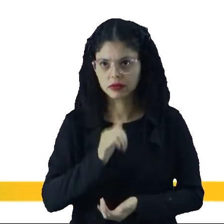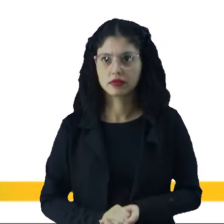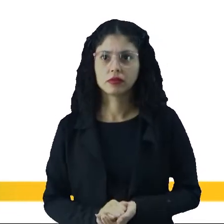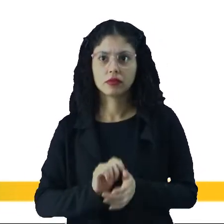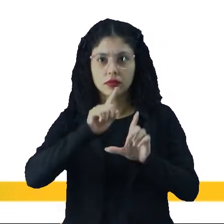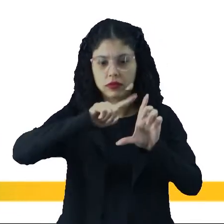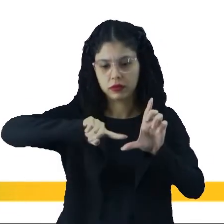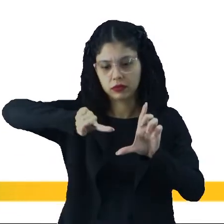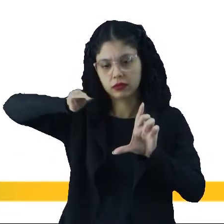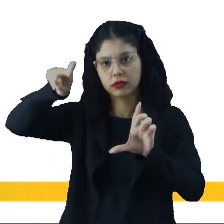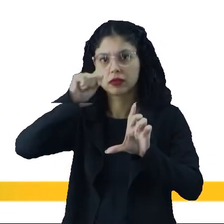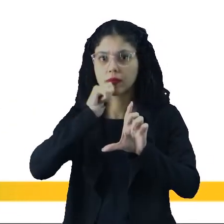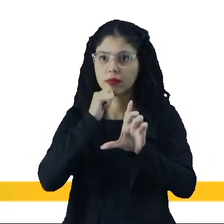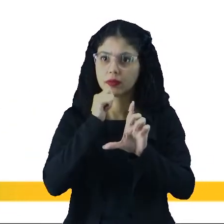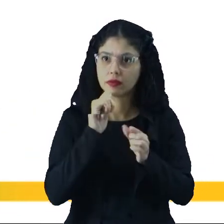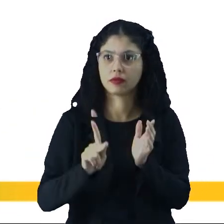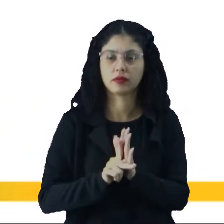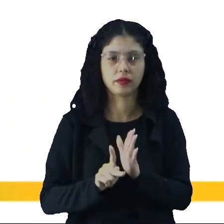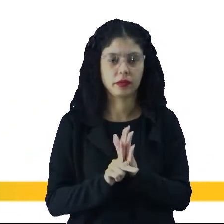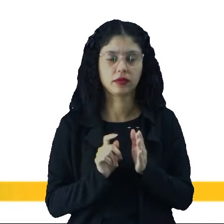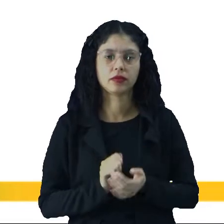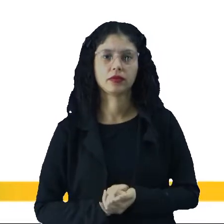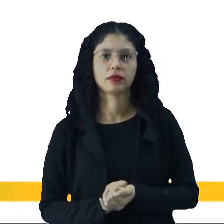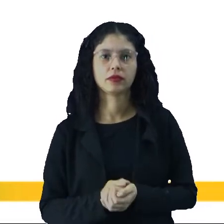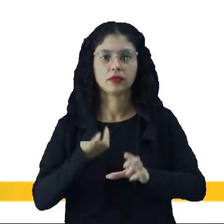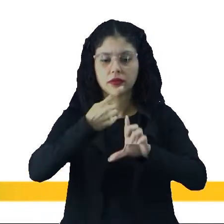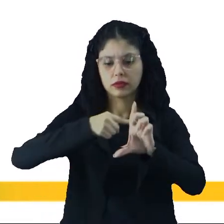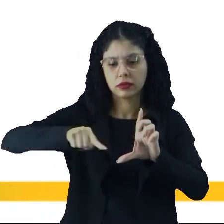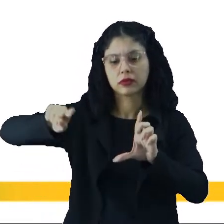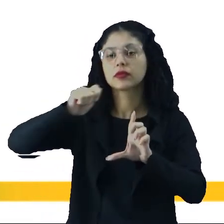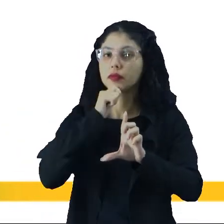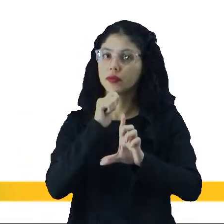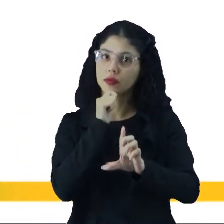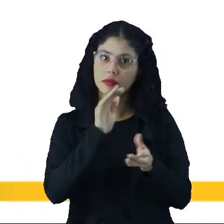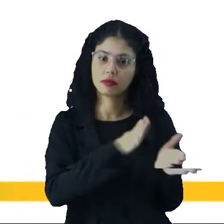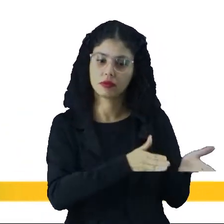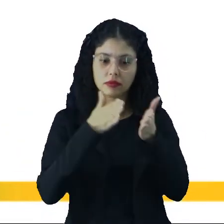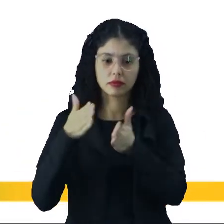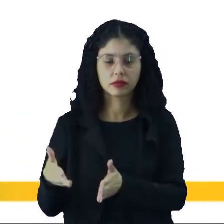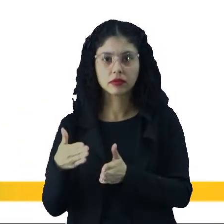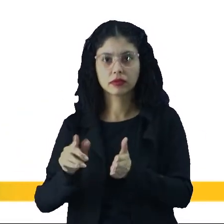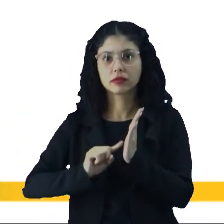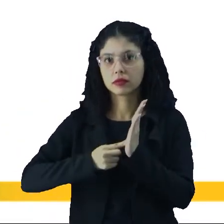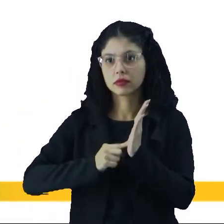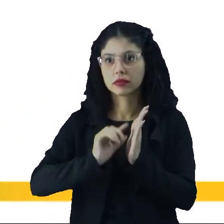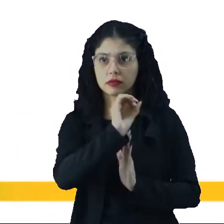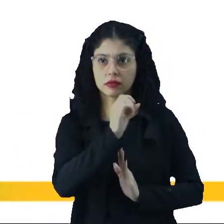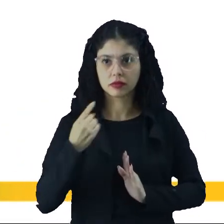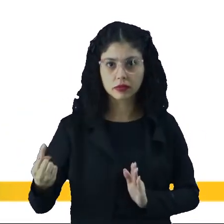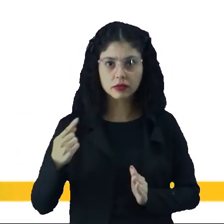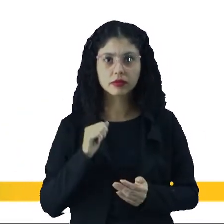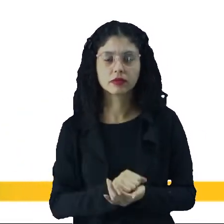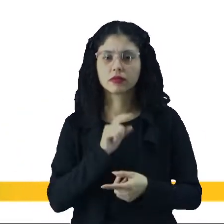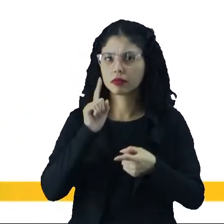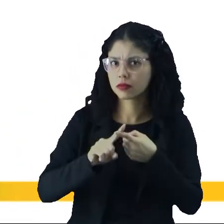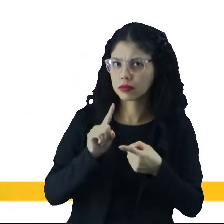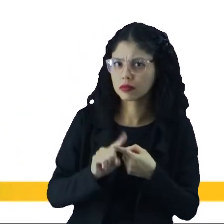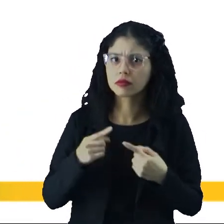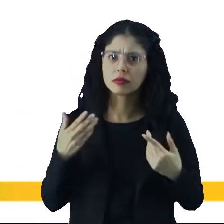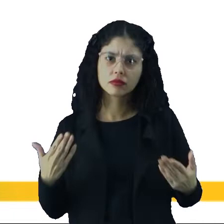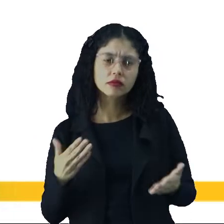Um gráfico de uma função exponencial. O gráfico dessa função, ela vai passar sempre pelo ponto 0 e 1. Preste atenção por